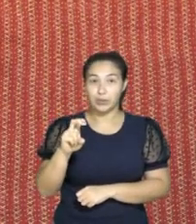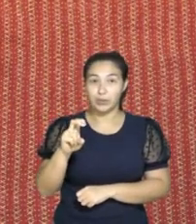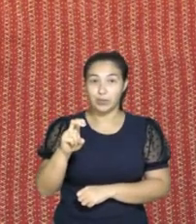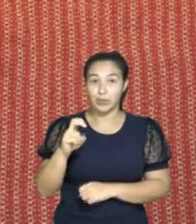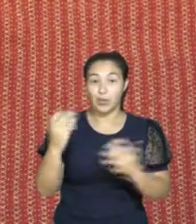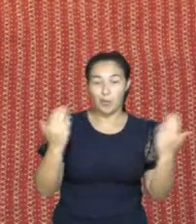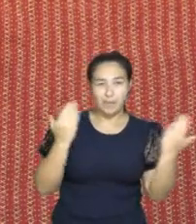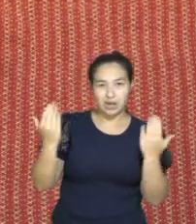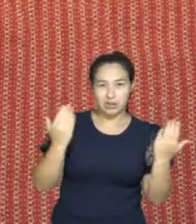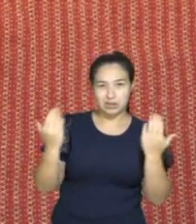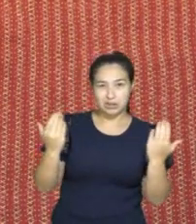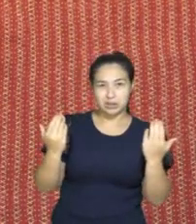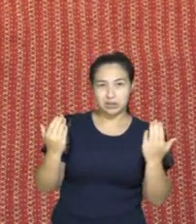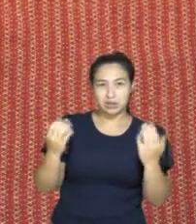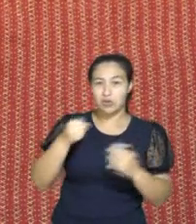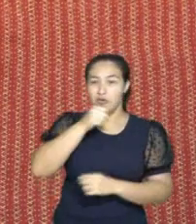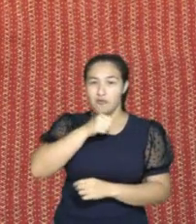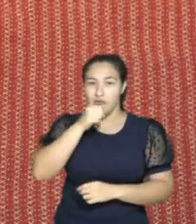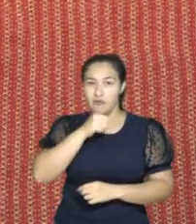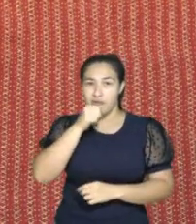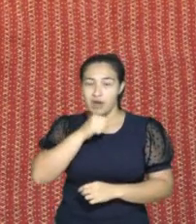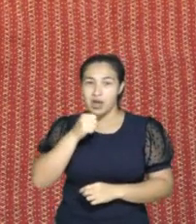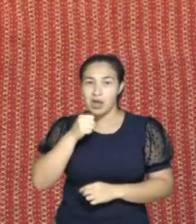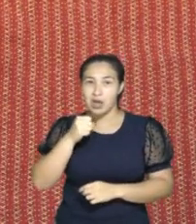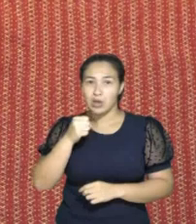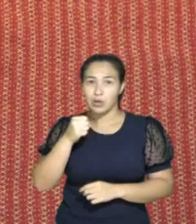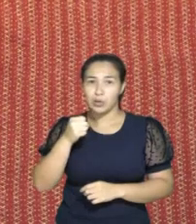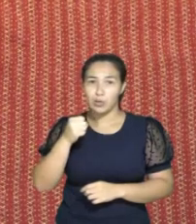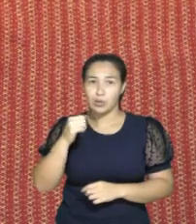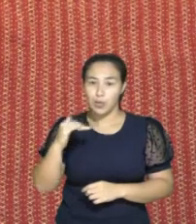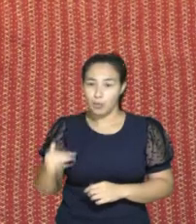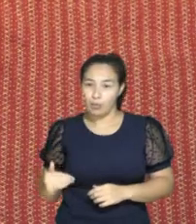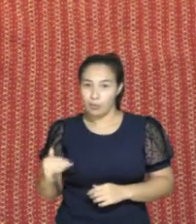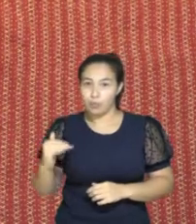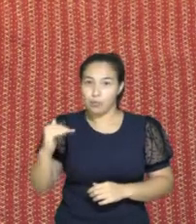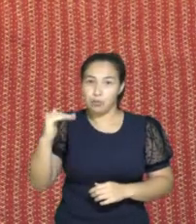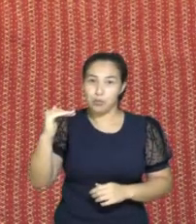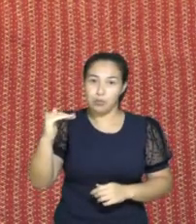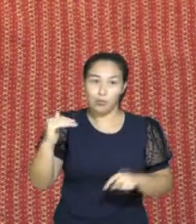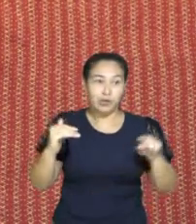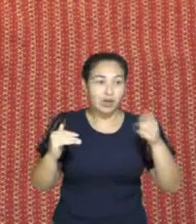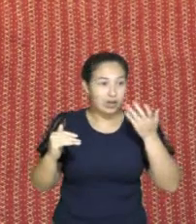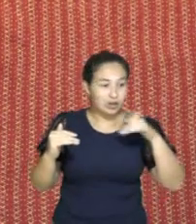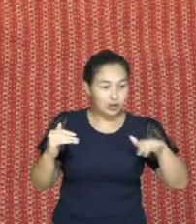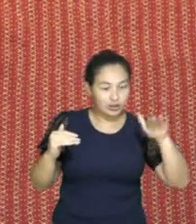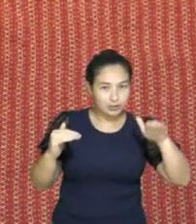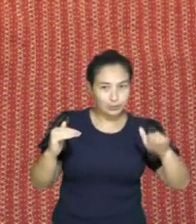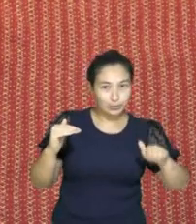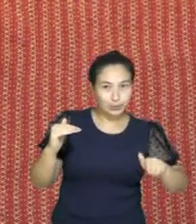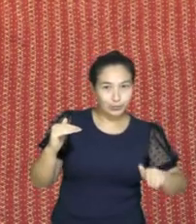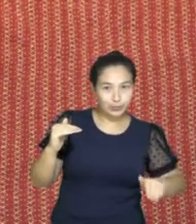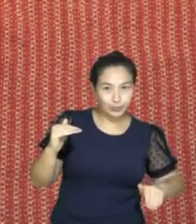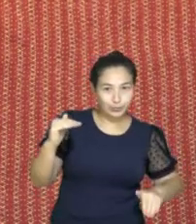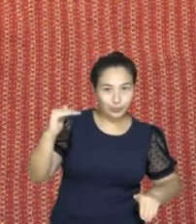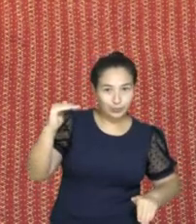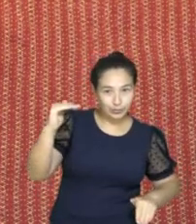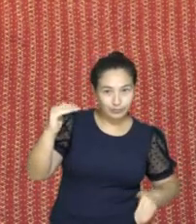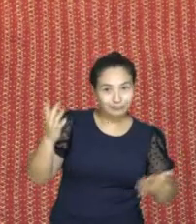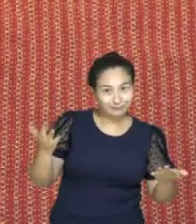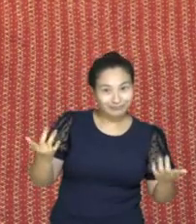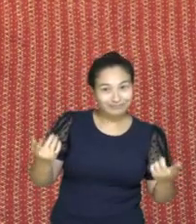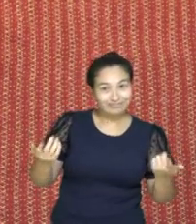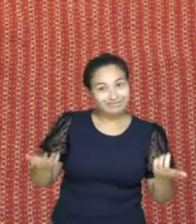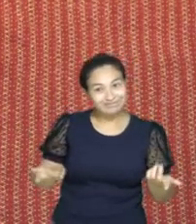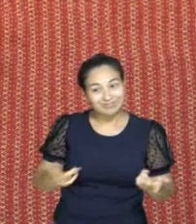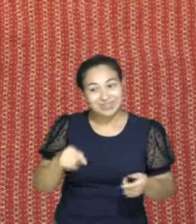Então realmente é muito bacana expectativa de vida aumentando cada vez mais só que a política pública precisa acompanhar essa